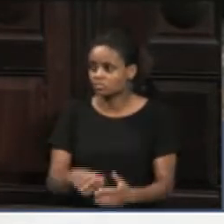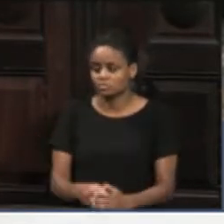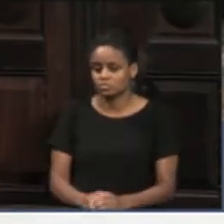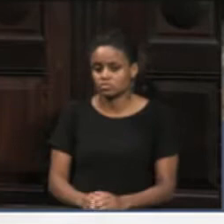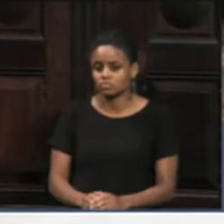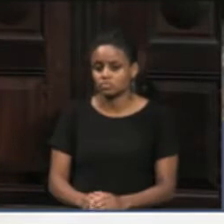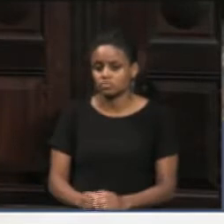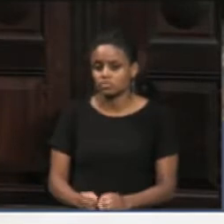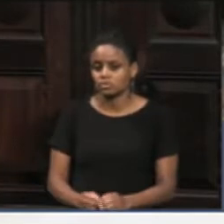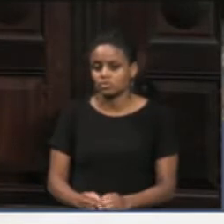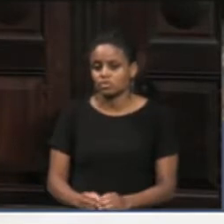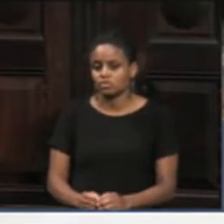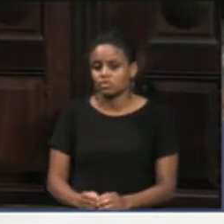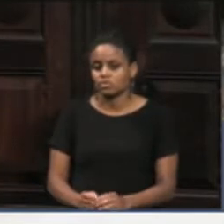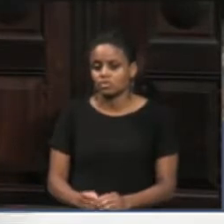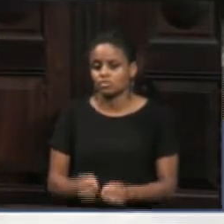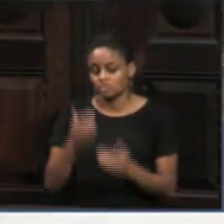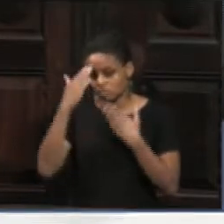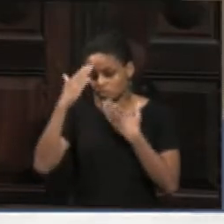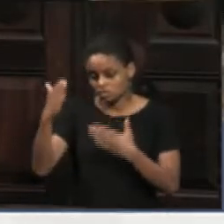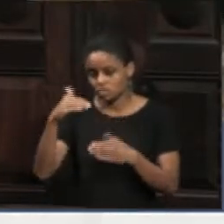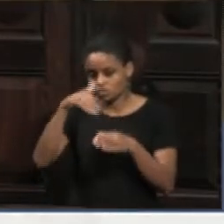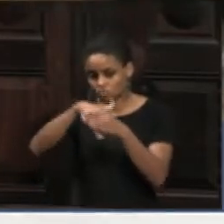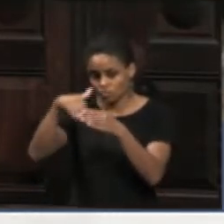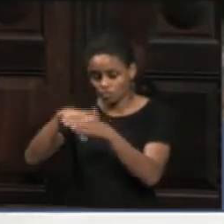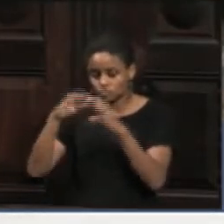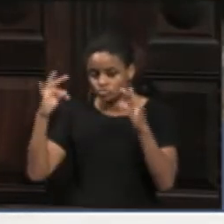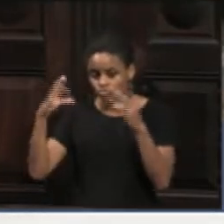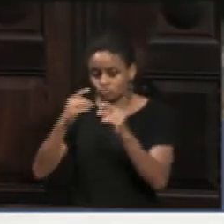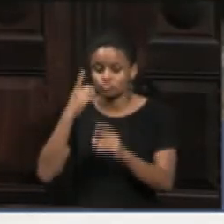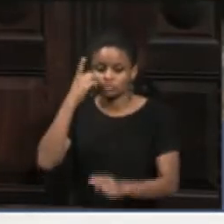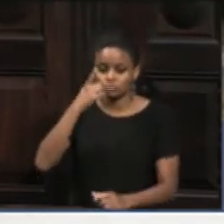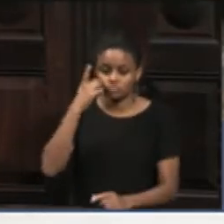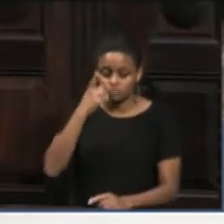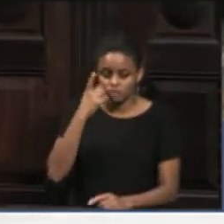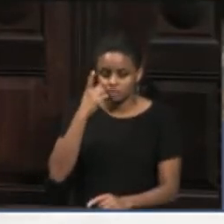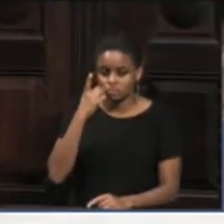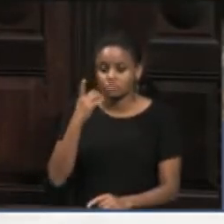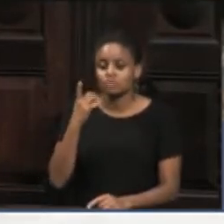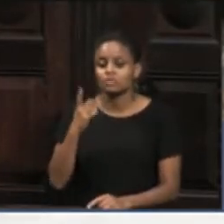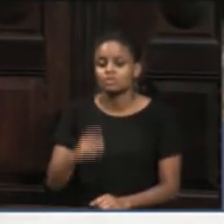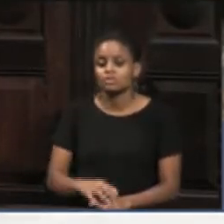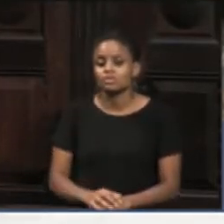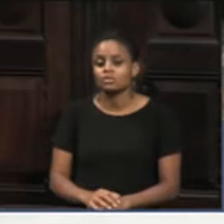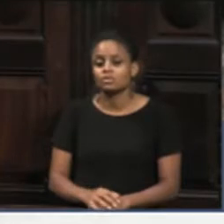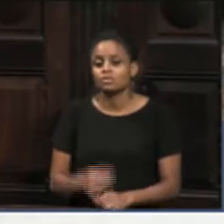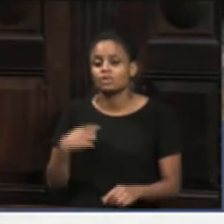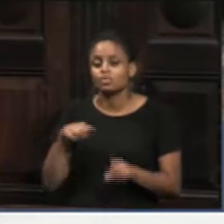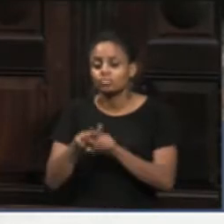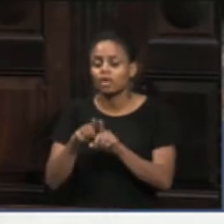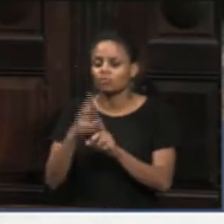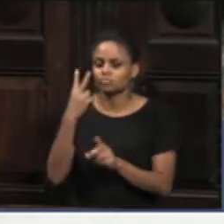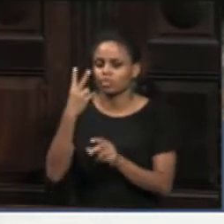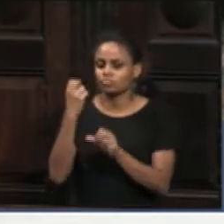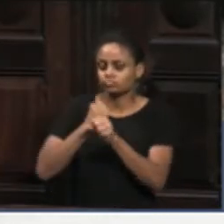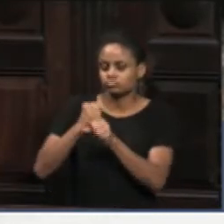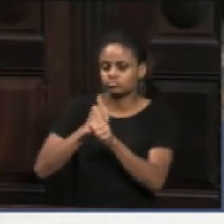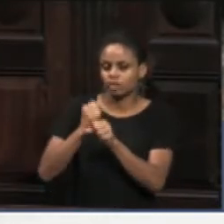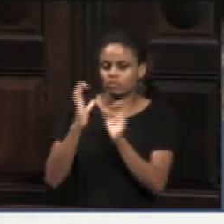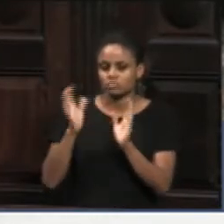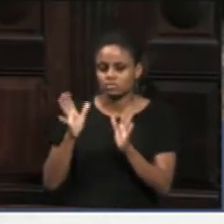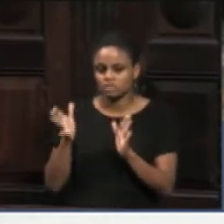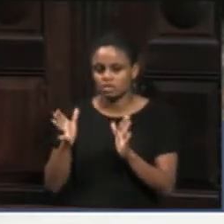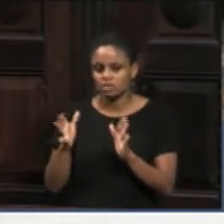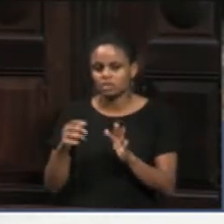sou autor. Agradecer o voto de todos os deputados e todas as deputadas. Eu tenho há 2 anos, desde que